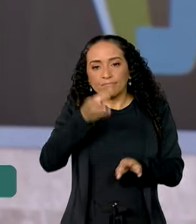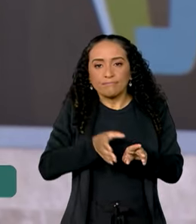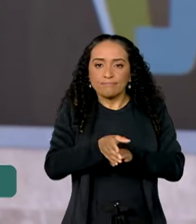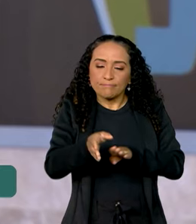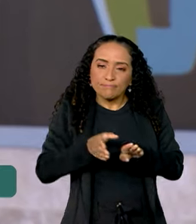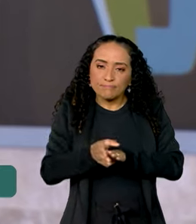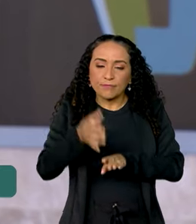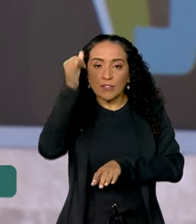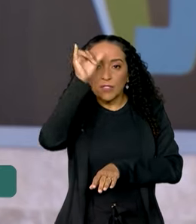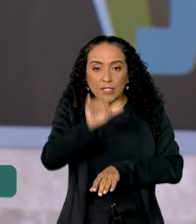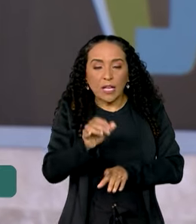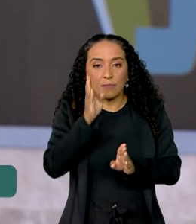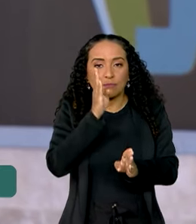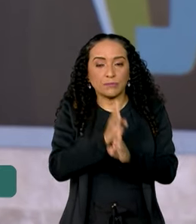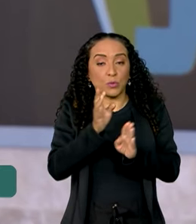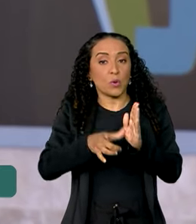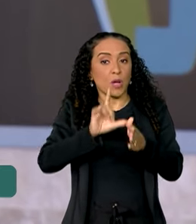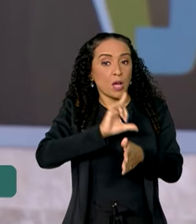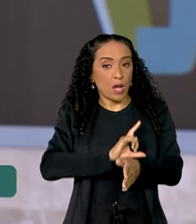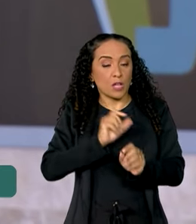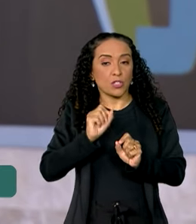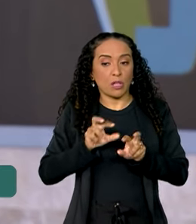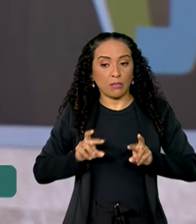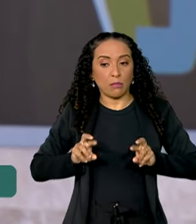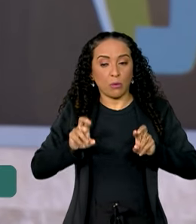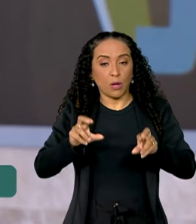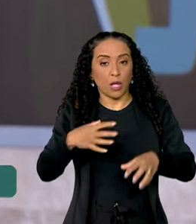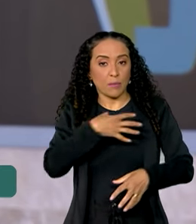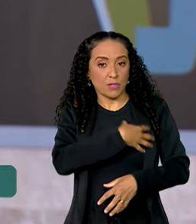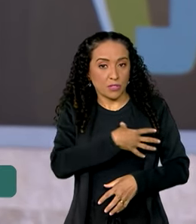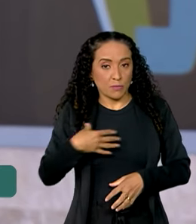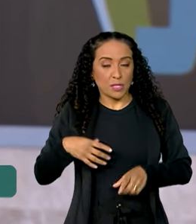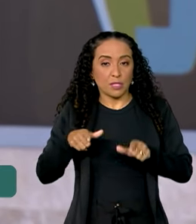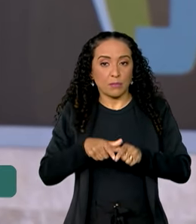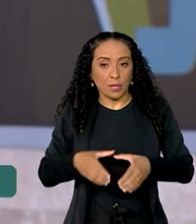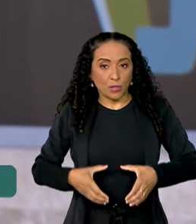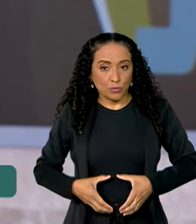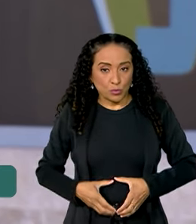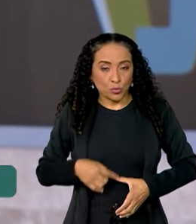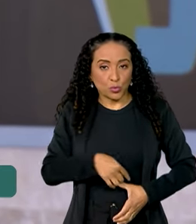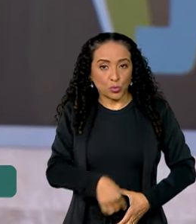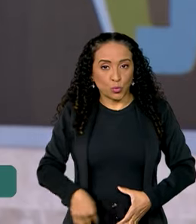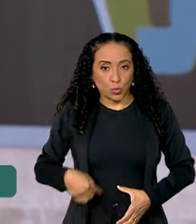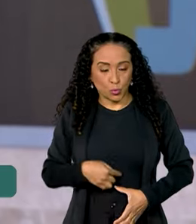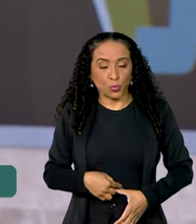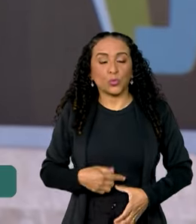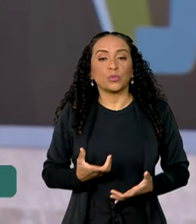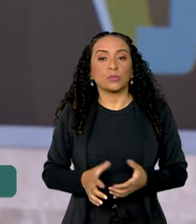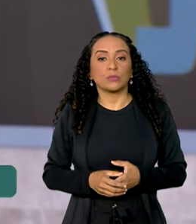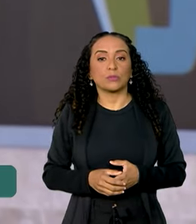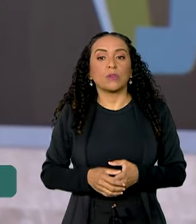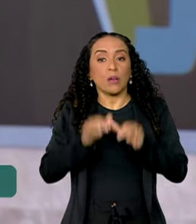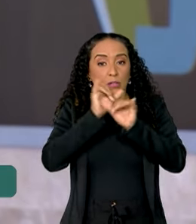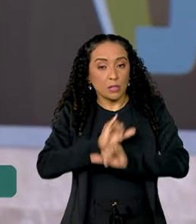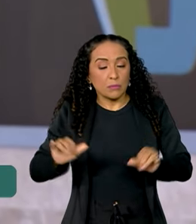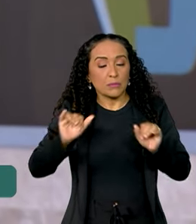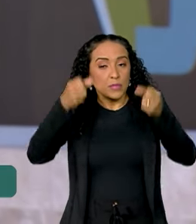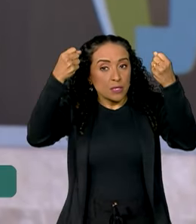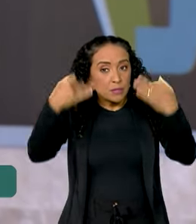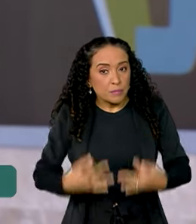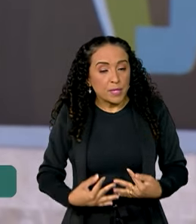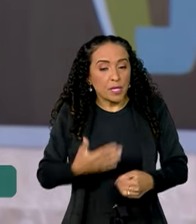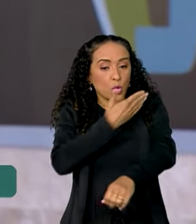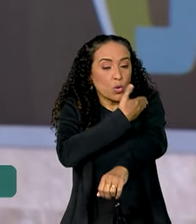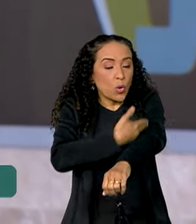prevenção e o diagnóstico precoce do câncer de mama e do colo do útero a campanha enfatiza a importância de